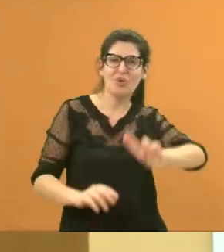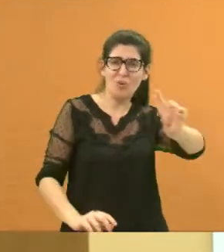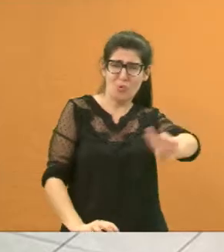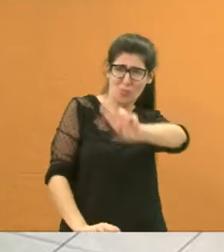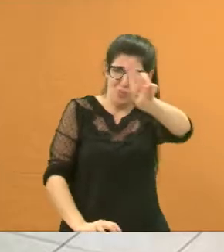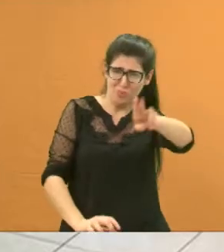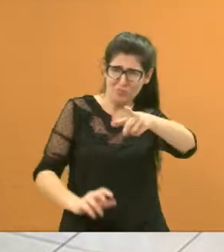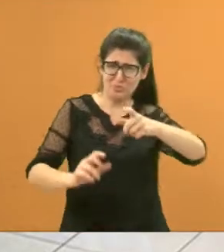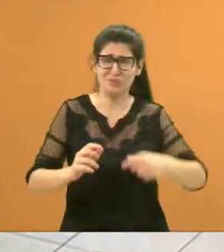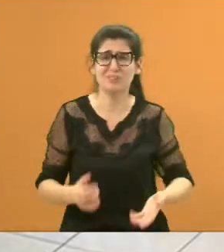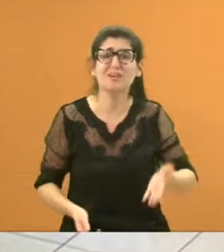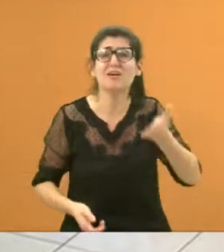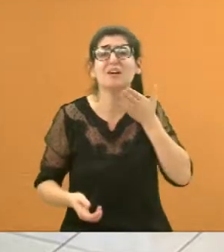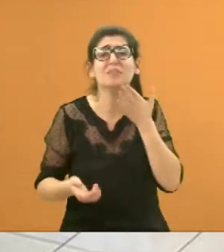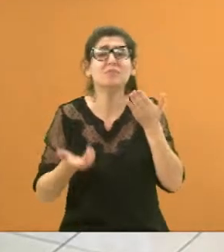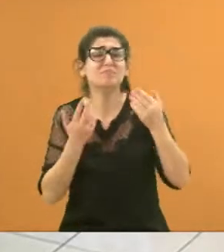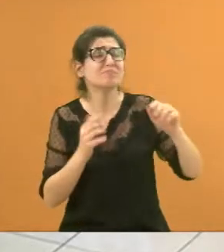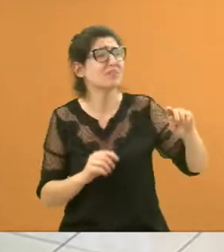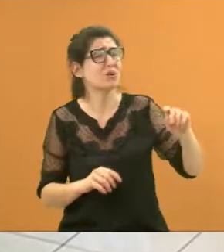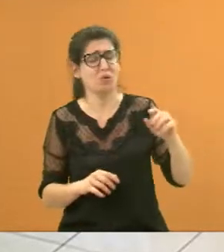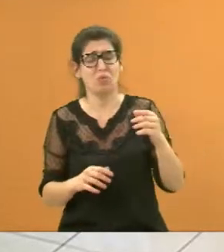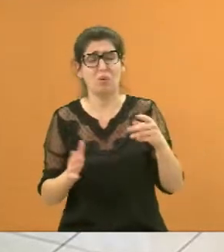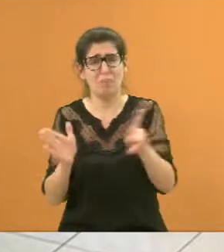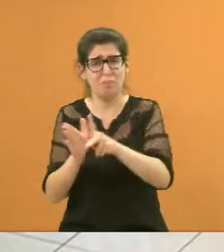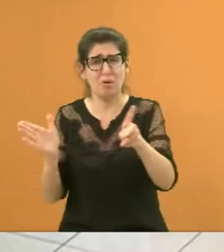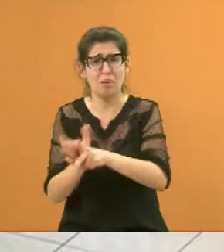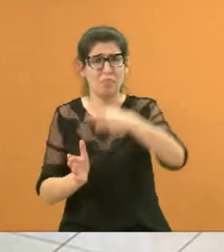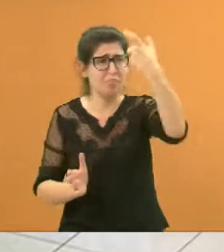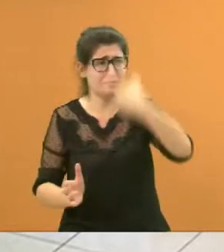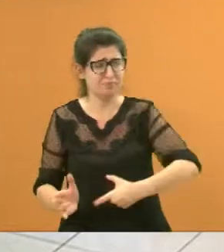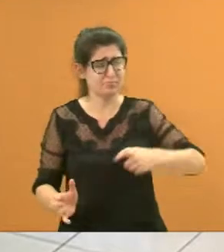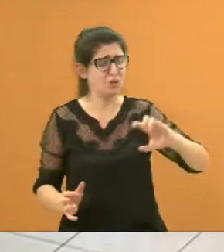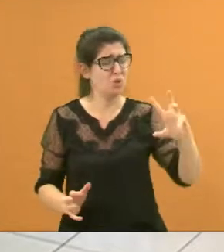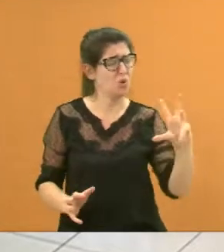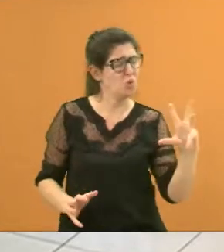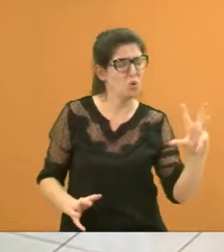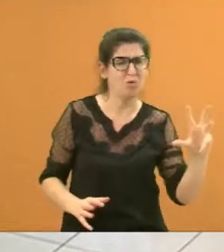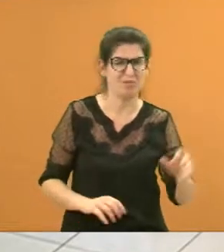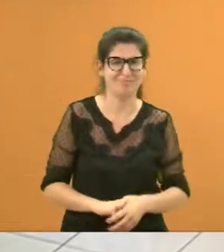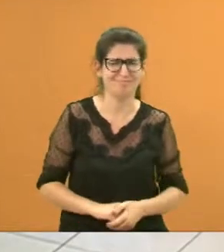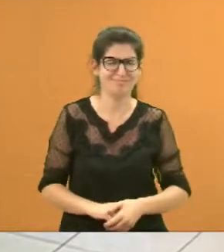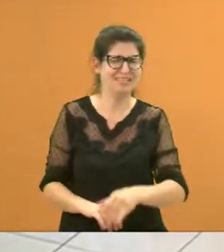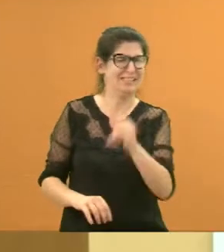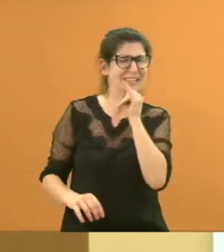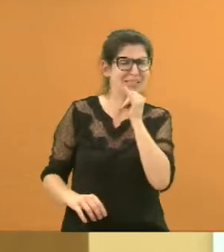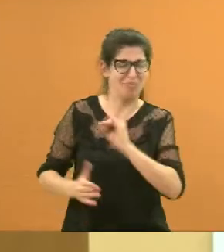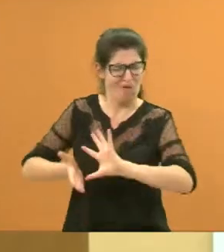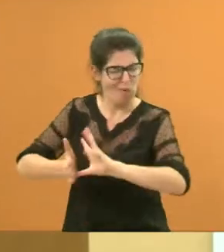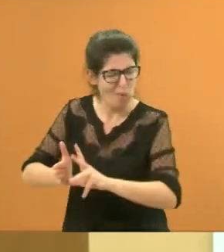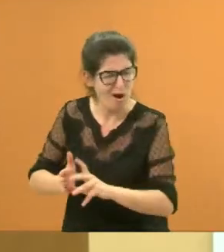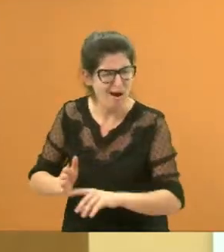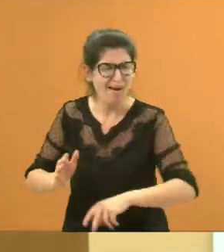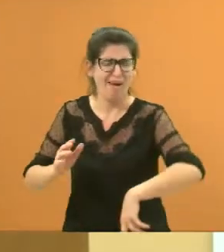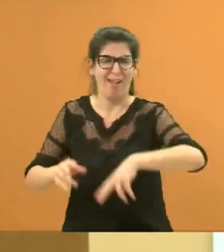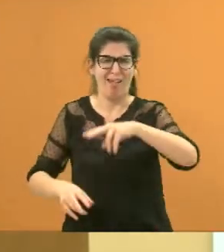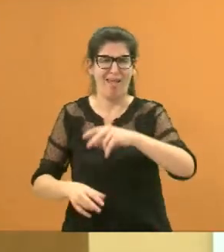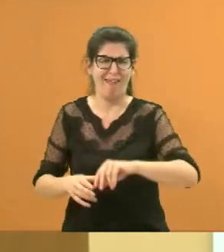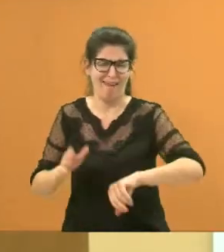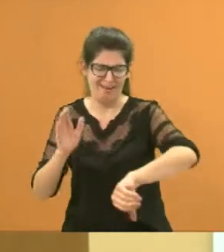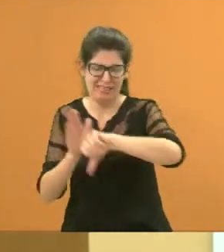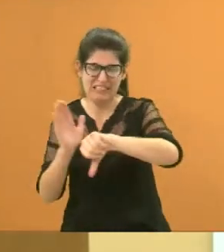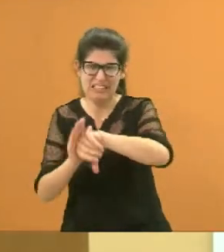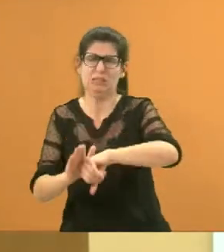a Justiça não proíbe. Não é interessante? Se o Lula fosse um cara tão ruim, se fosse um criminoso, né, como o Rodrigo